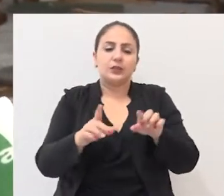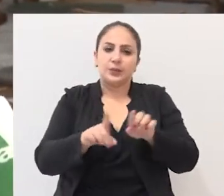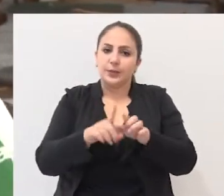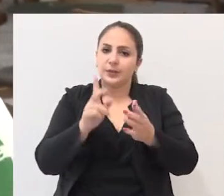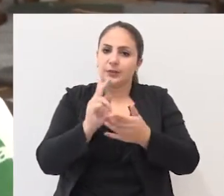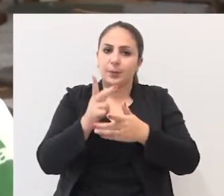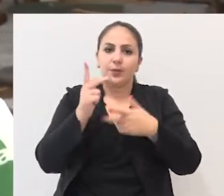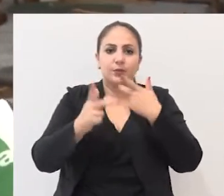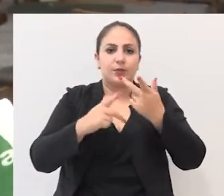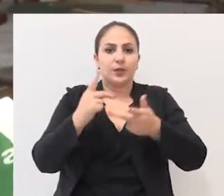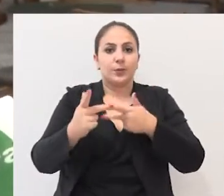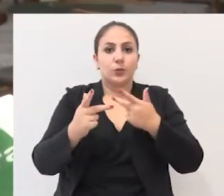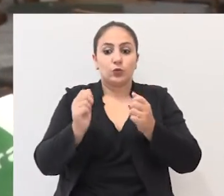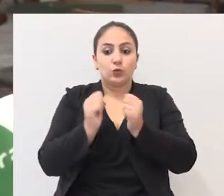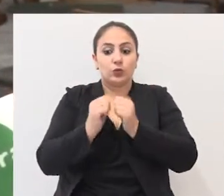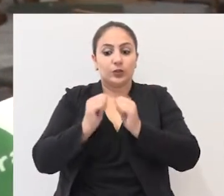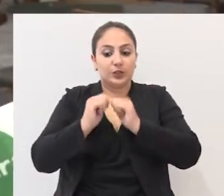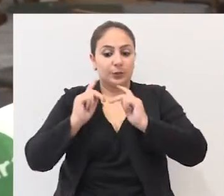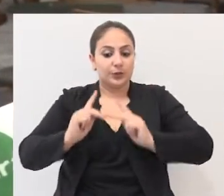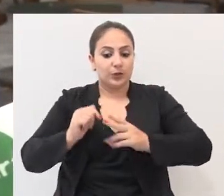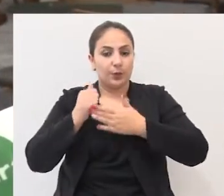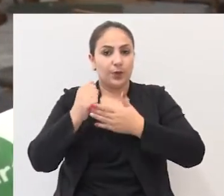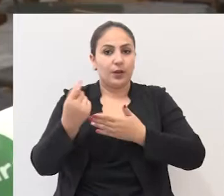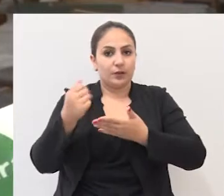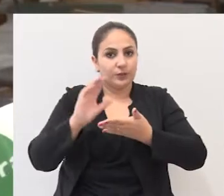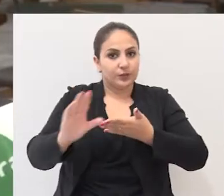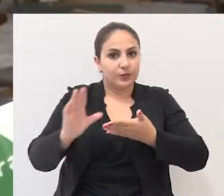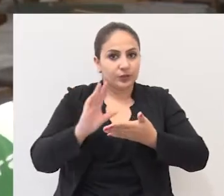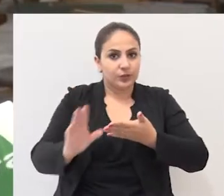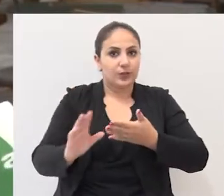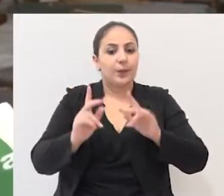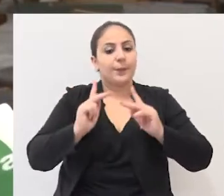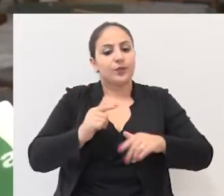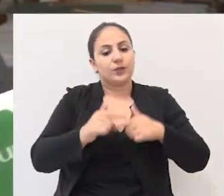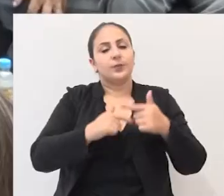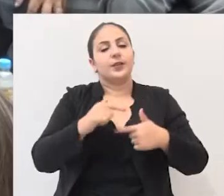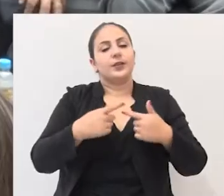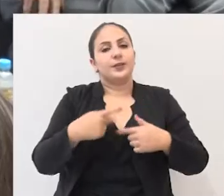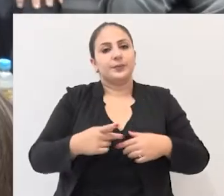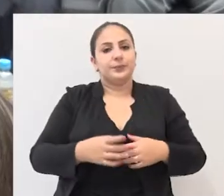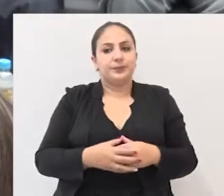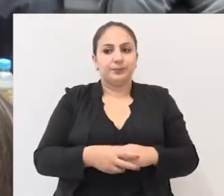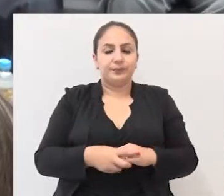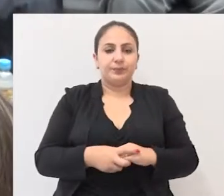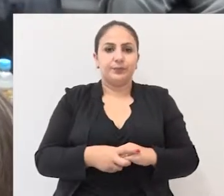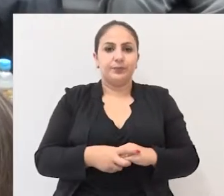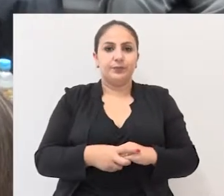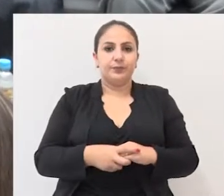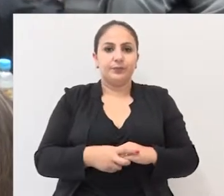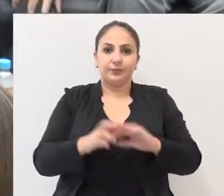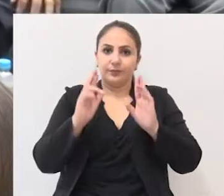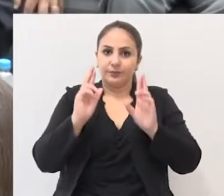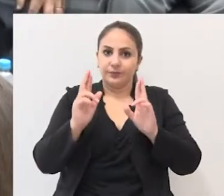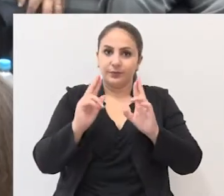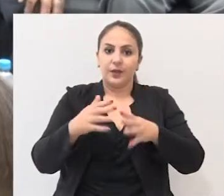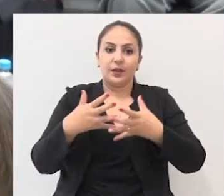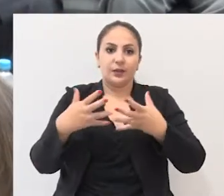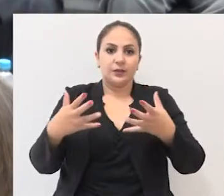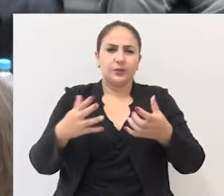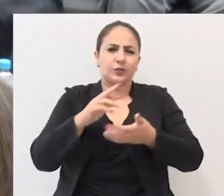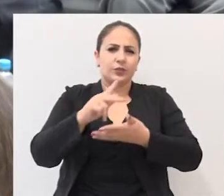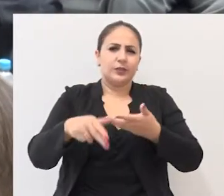salientamos sempre, junto com meus investidores e com as pessoas que trabalhou aqui nesse empreendimento. A expectativa é de crescimento